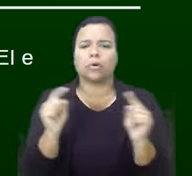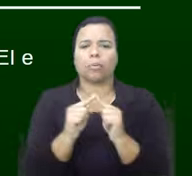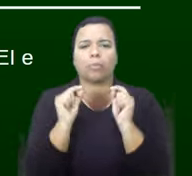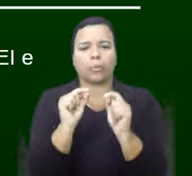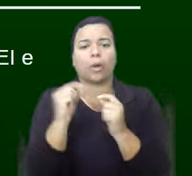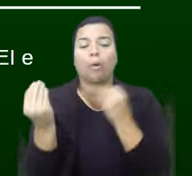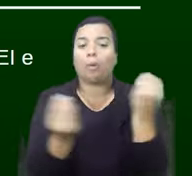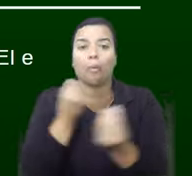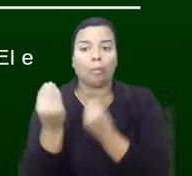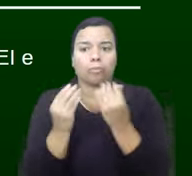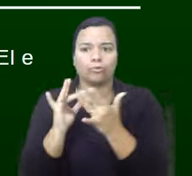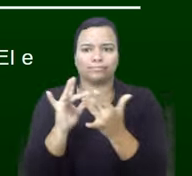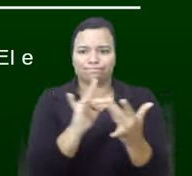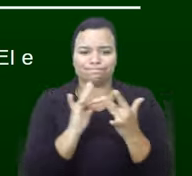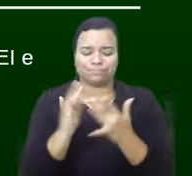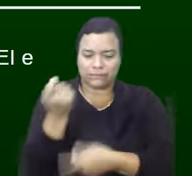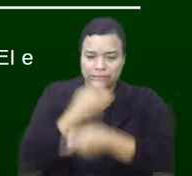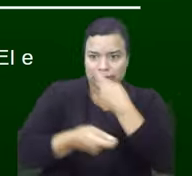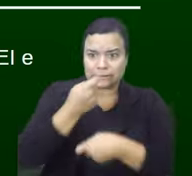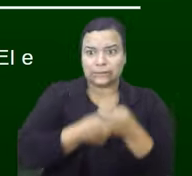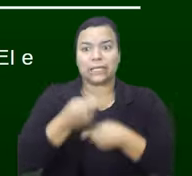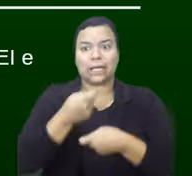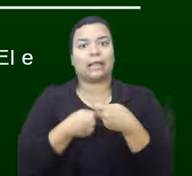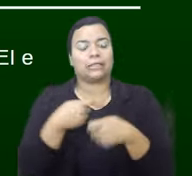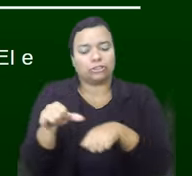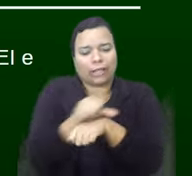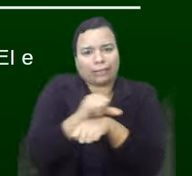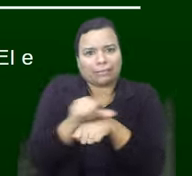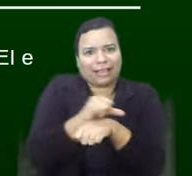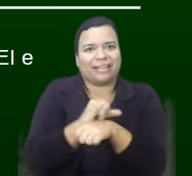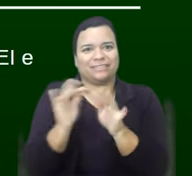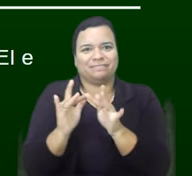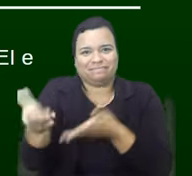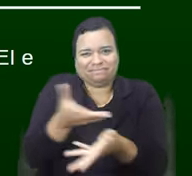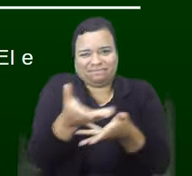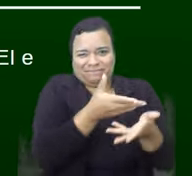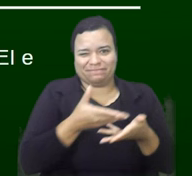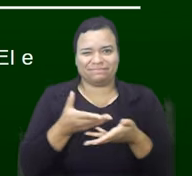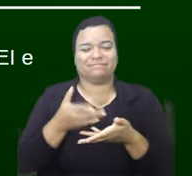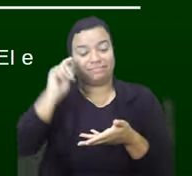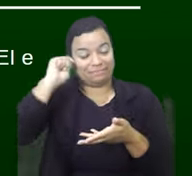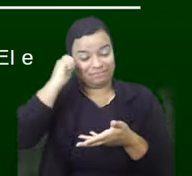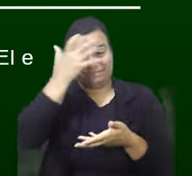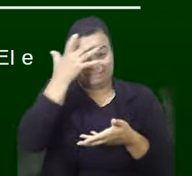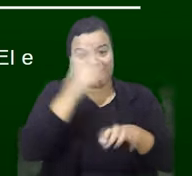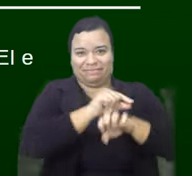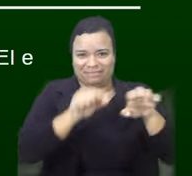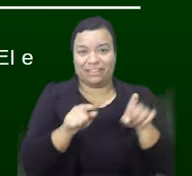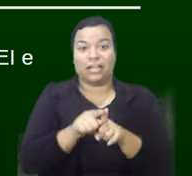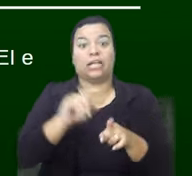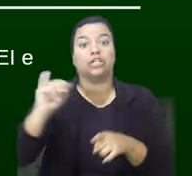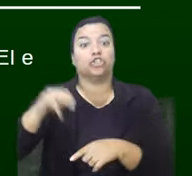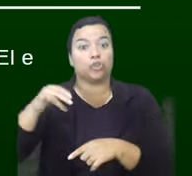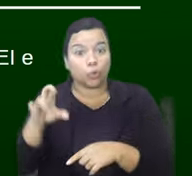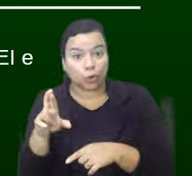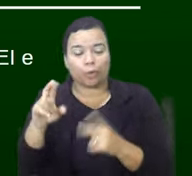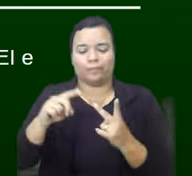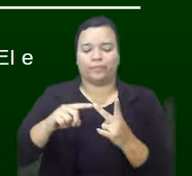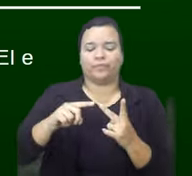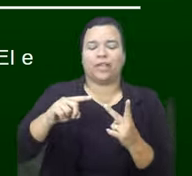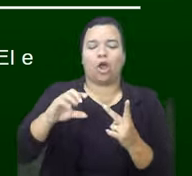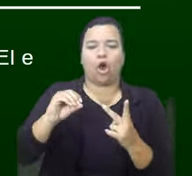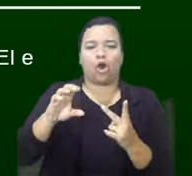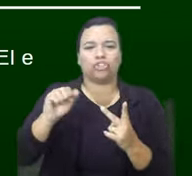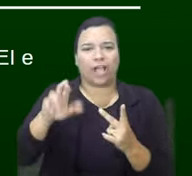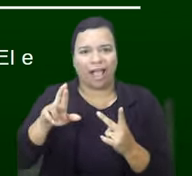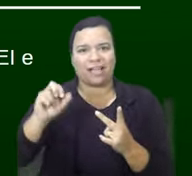conectar estratégias de networking para afroempreendedores e o J Nogueira e o Oscar Santos da unidade de